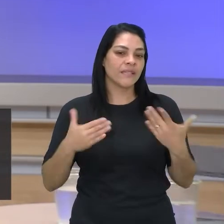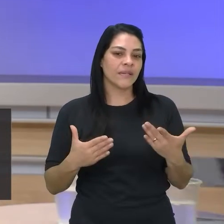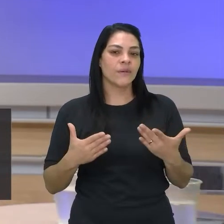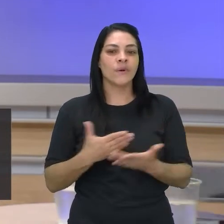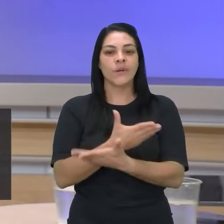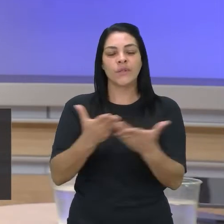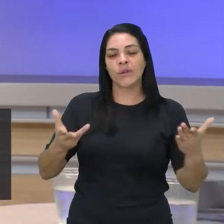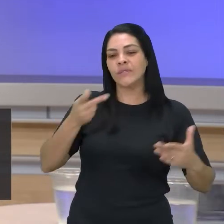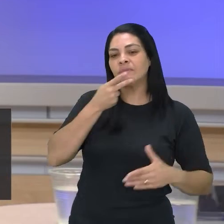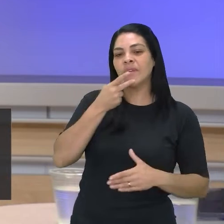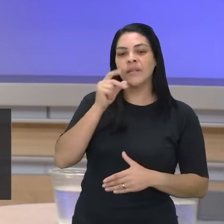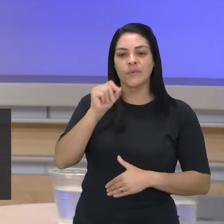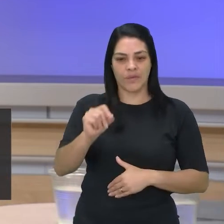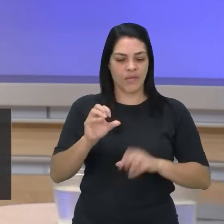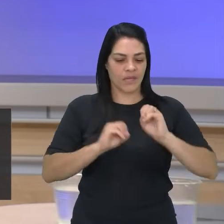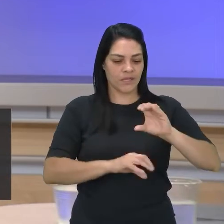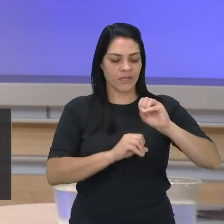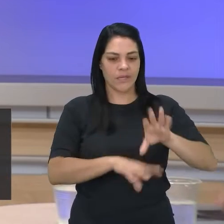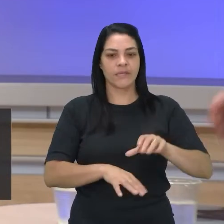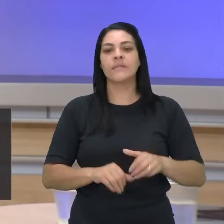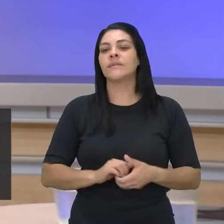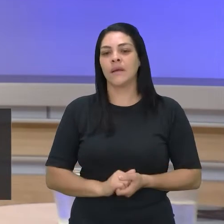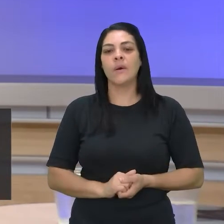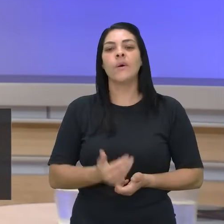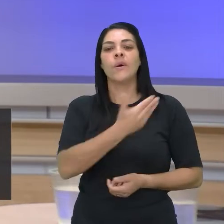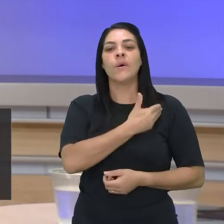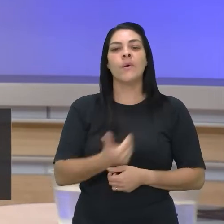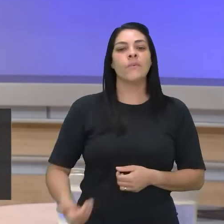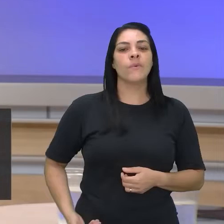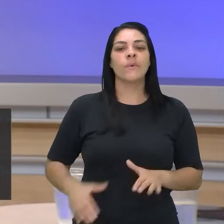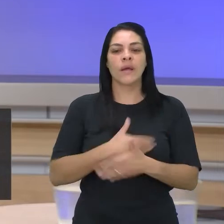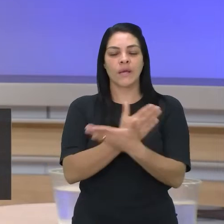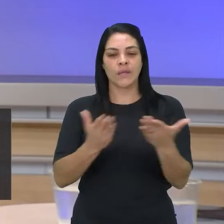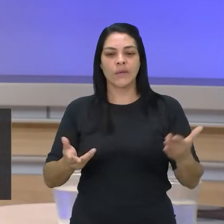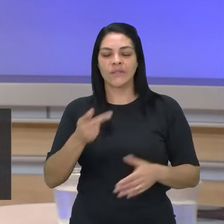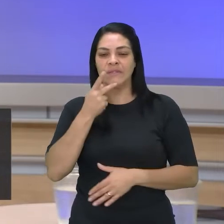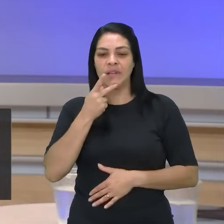está falando de educação pública, a gente está falando de trabalho de formiga.